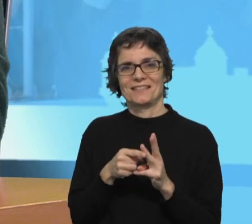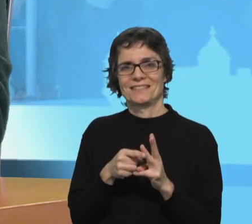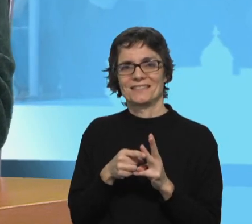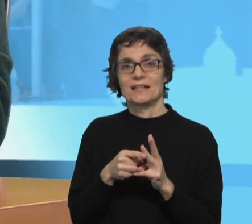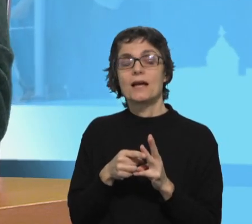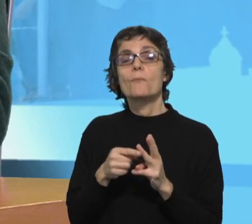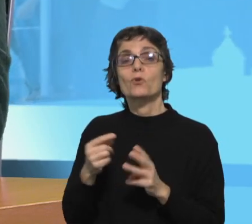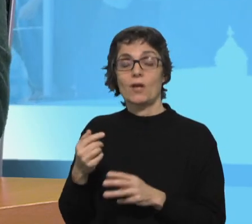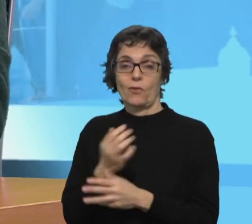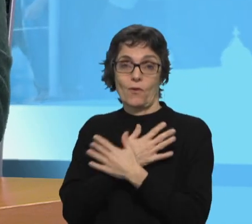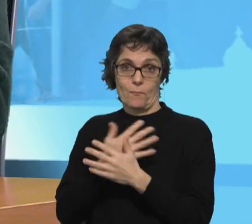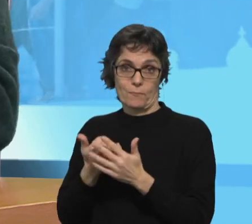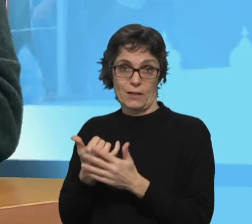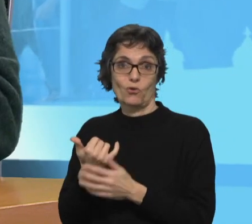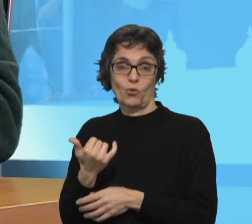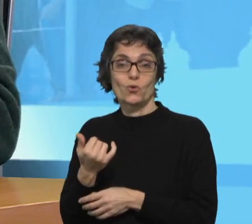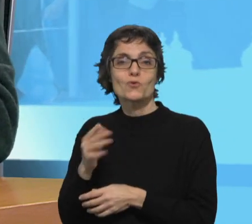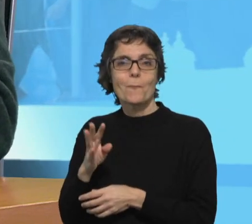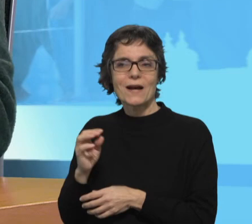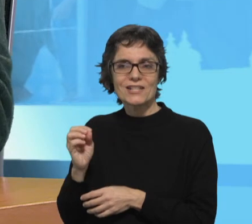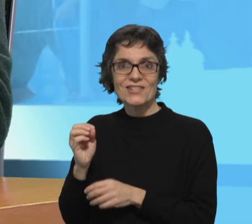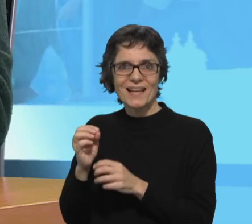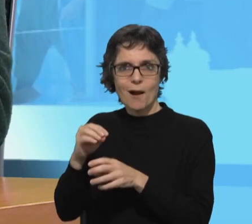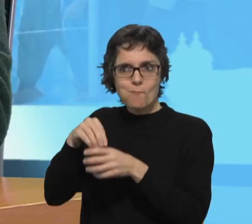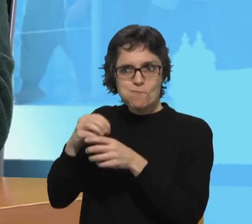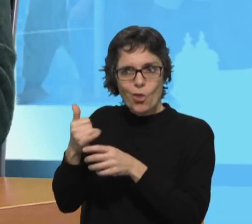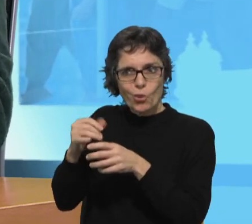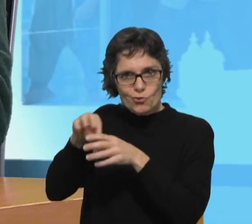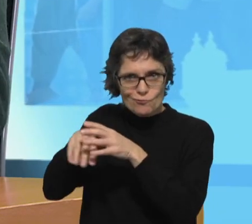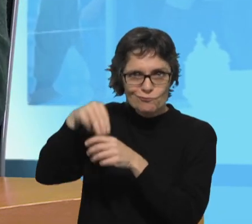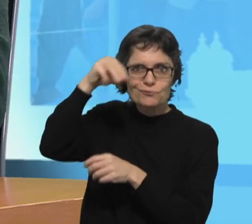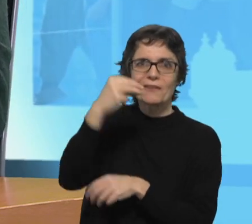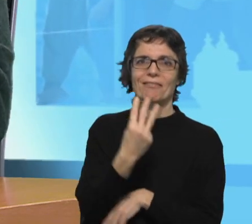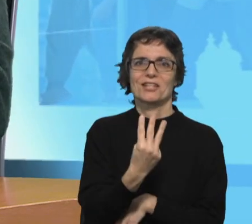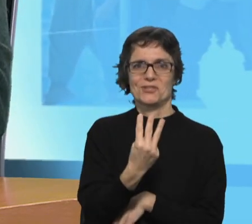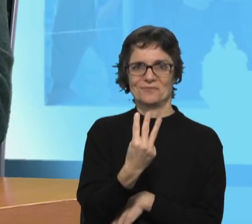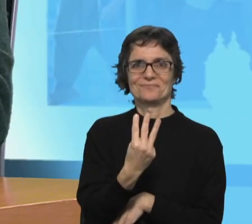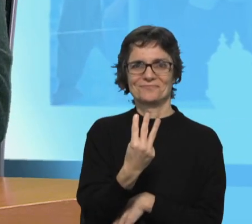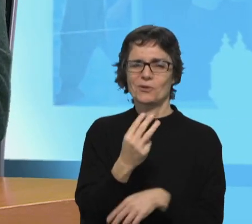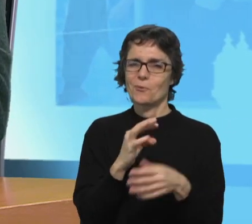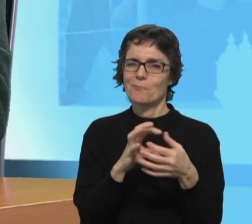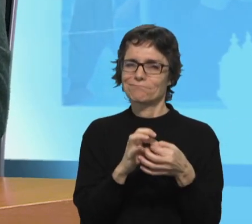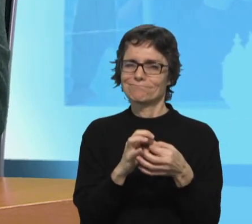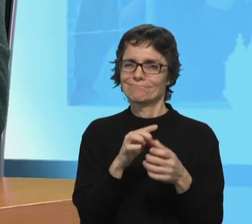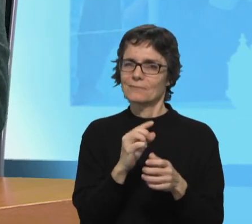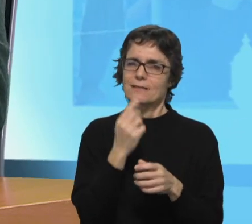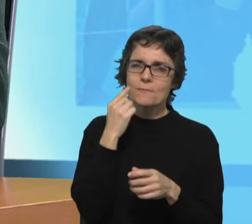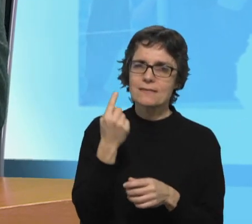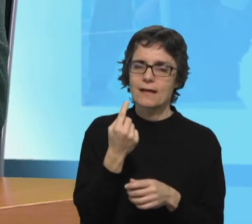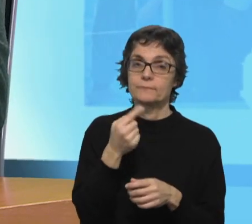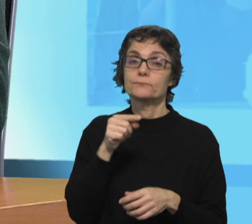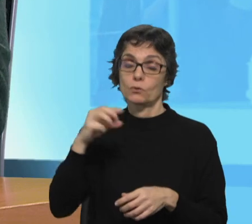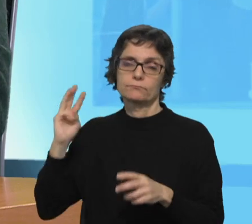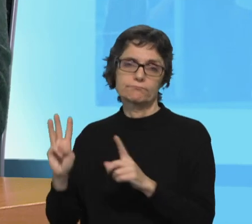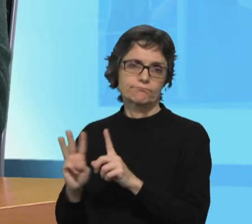apóstolos parece que havia ali realmente uma química, uma amizade especial com estes 3. Bom, lá foram. Fizeram a experiência de